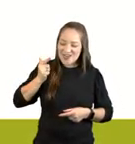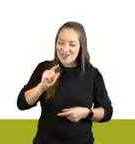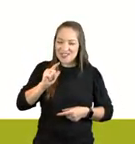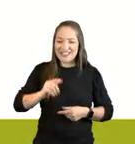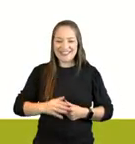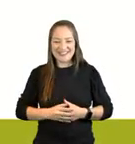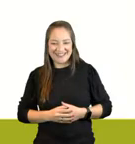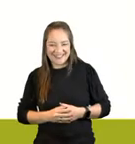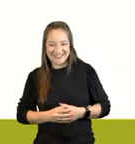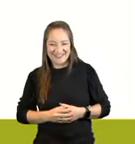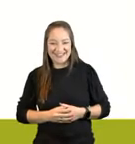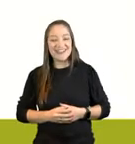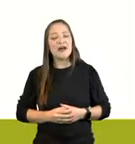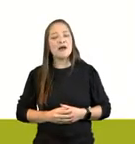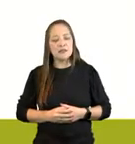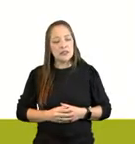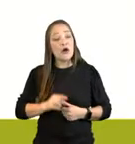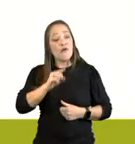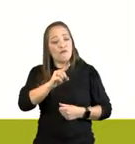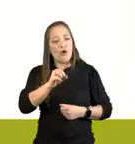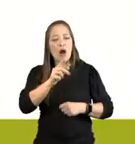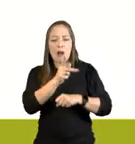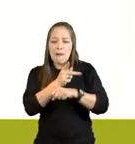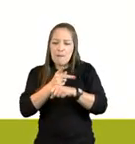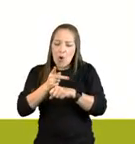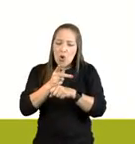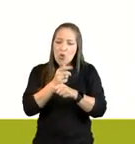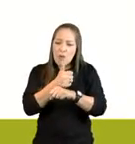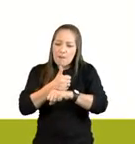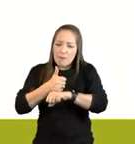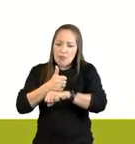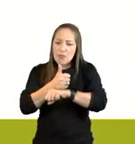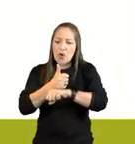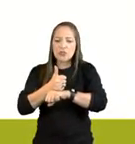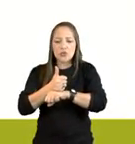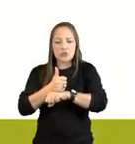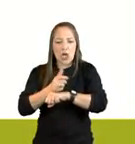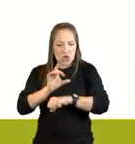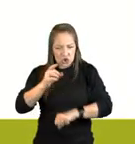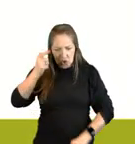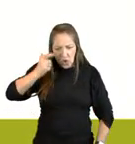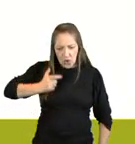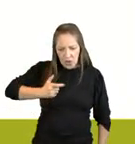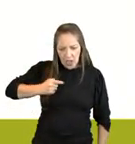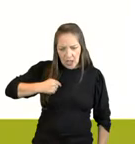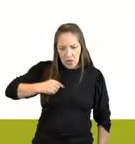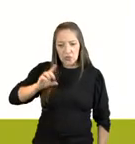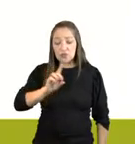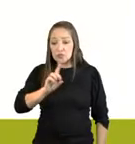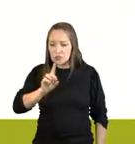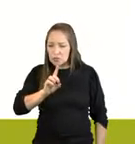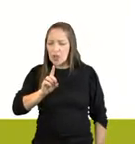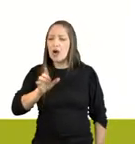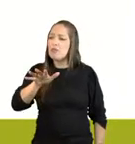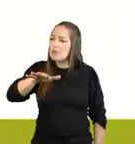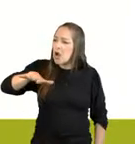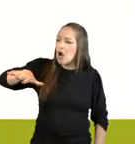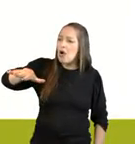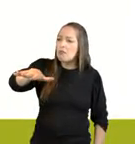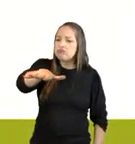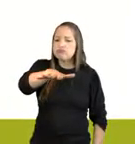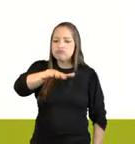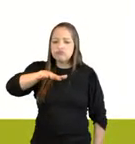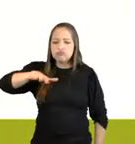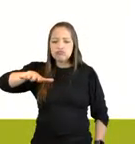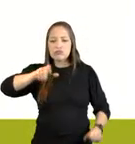procurem a gente, procure profissionais, não estou falando só de mim, mas eu acho que eu falo por toda essa classe de investimentos, por toda essa